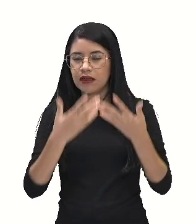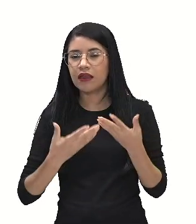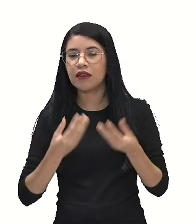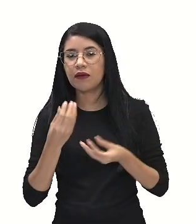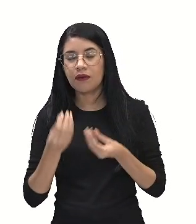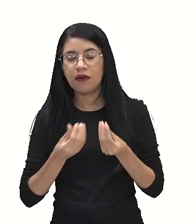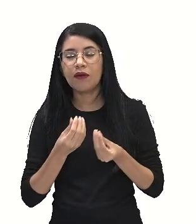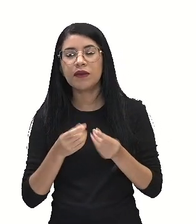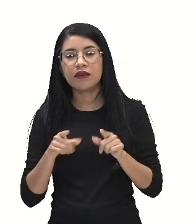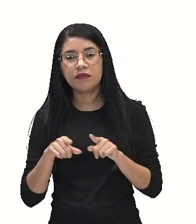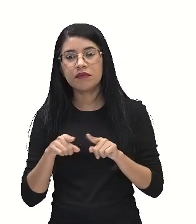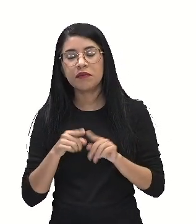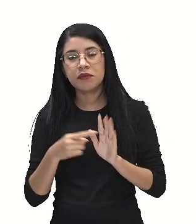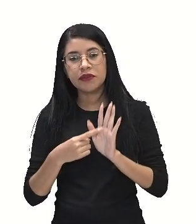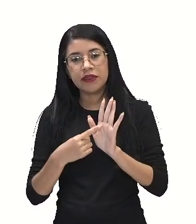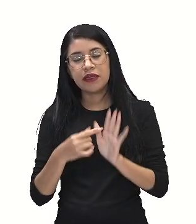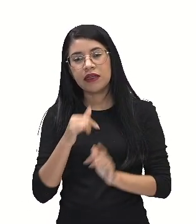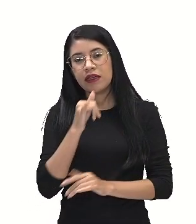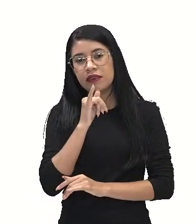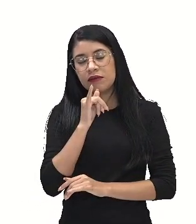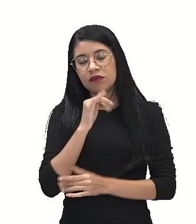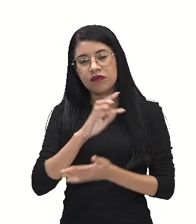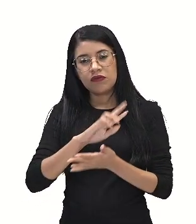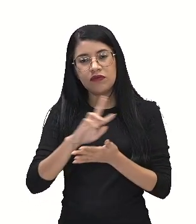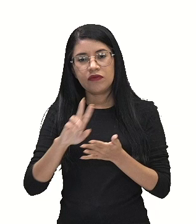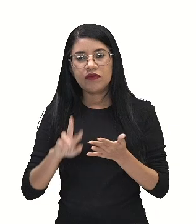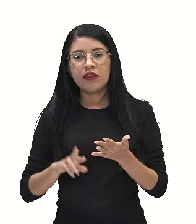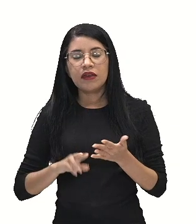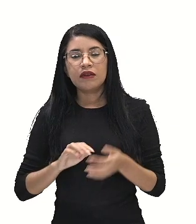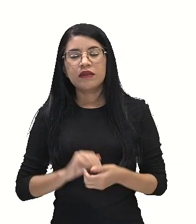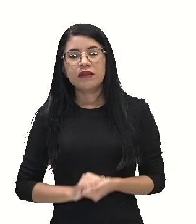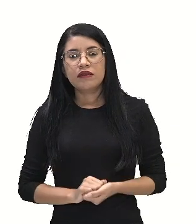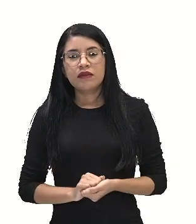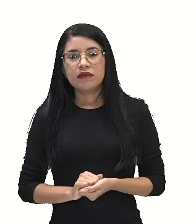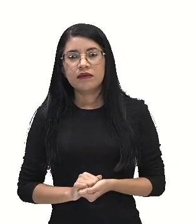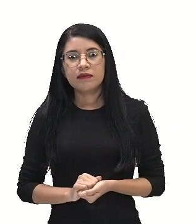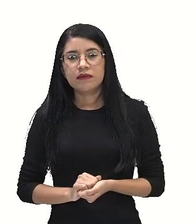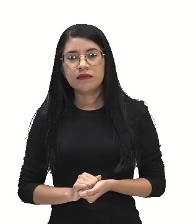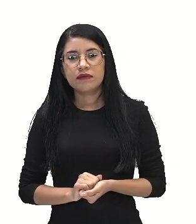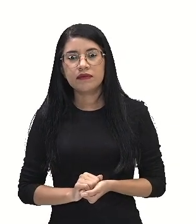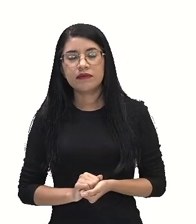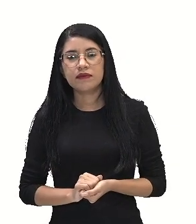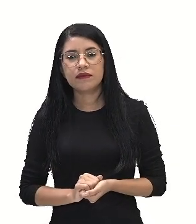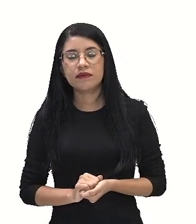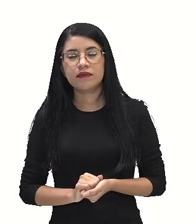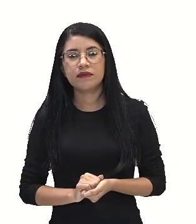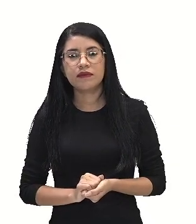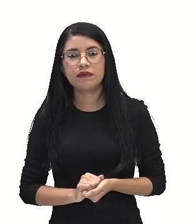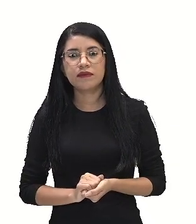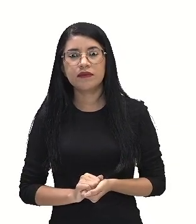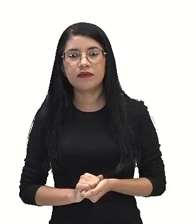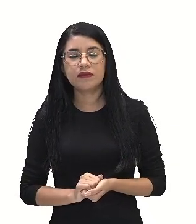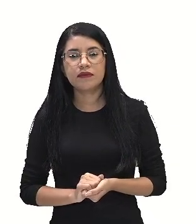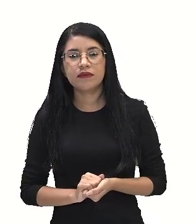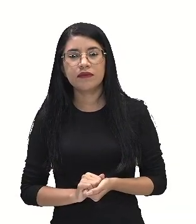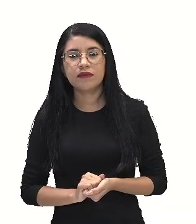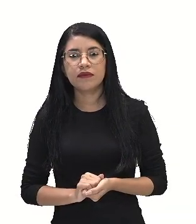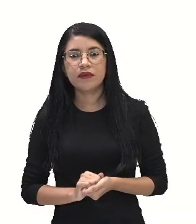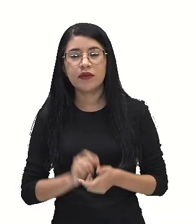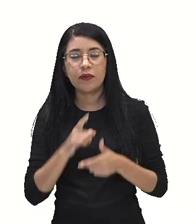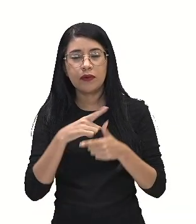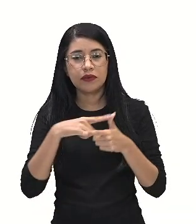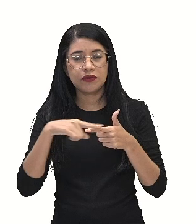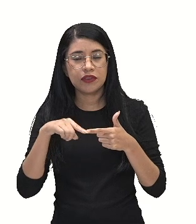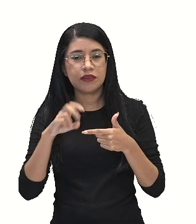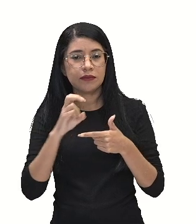fizemos essas decomposições. Então, a gente vai começar aqui dividindo por 5, porque